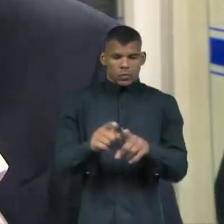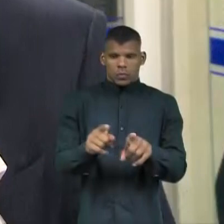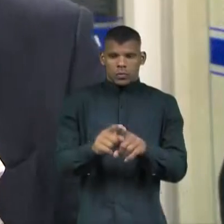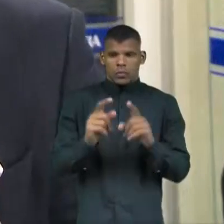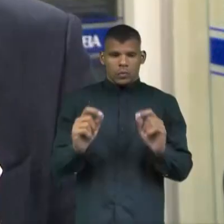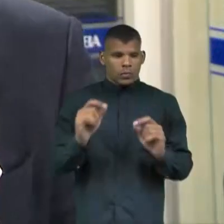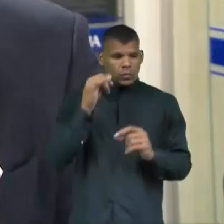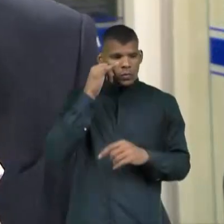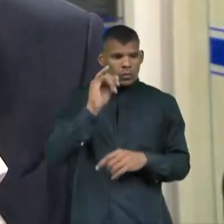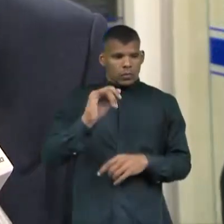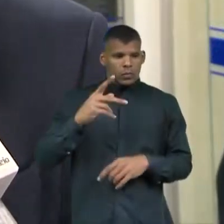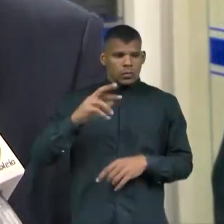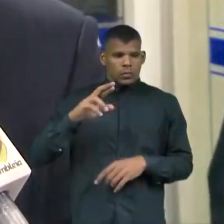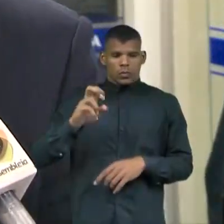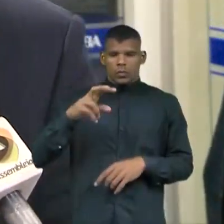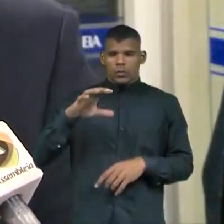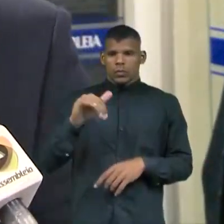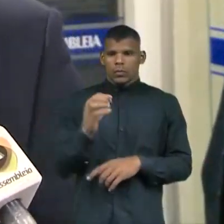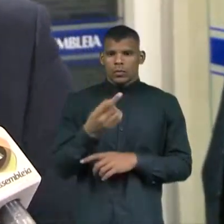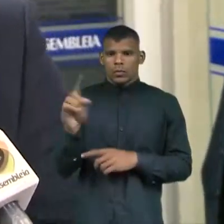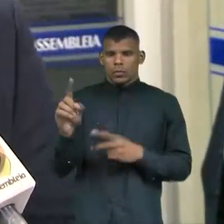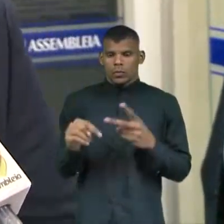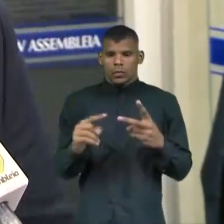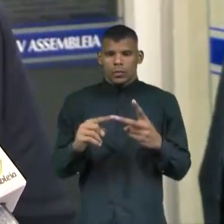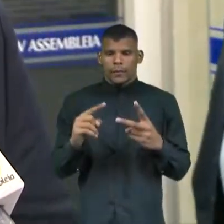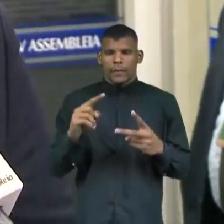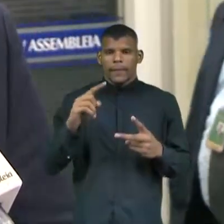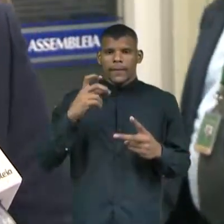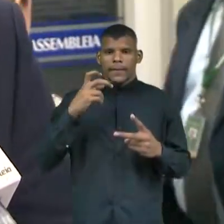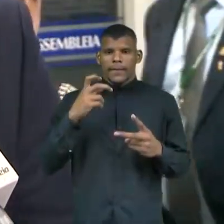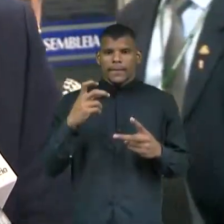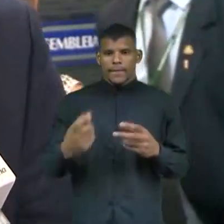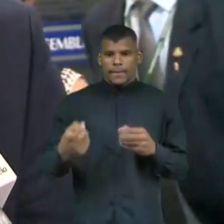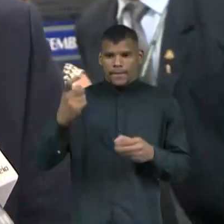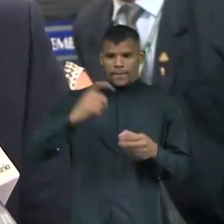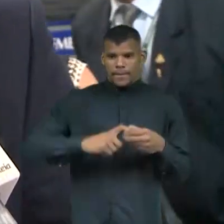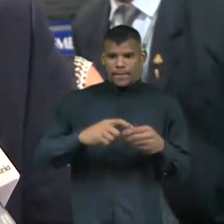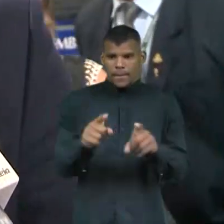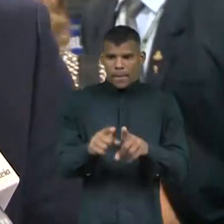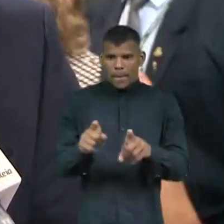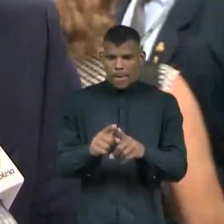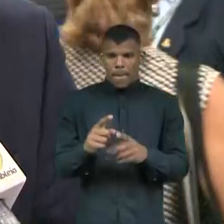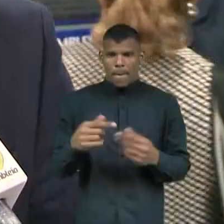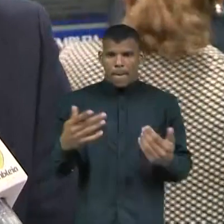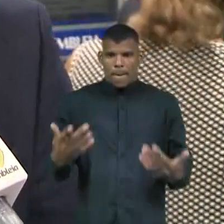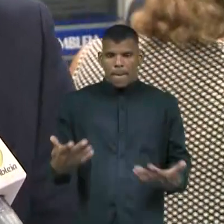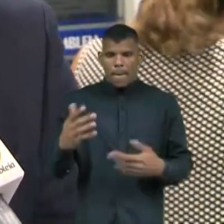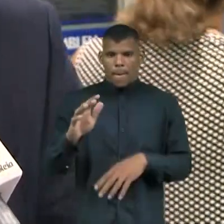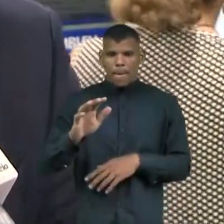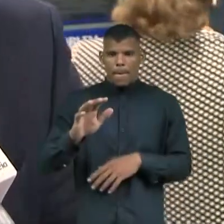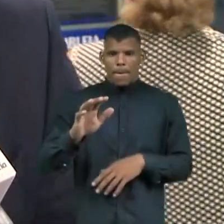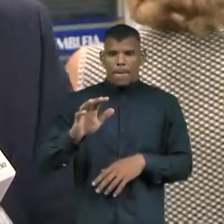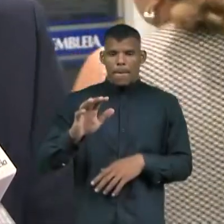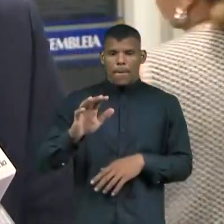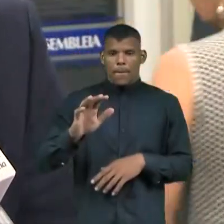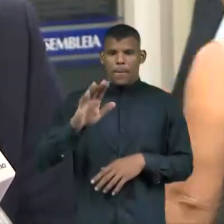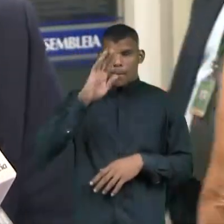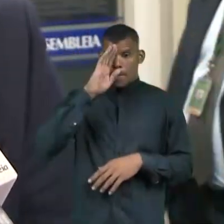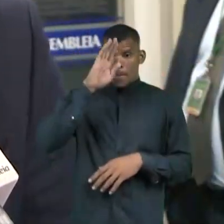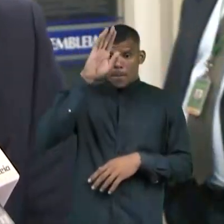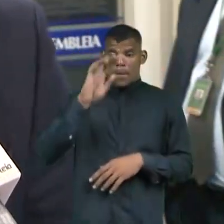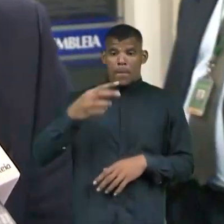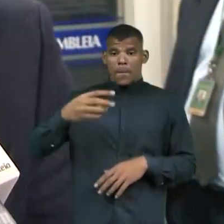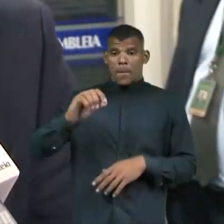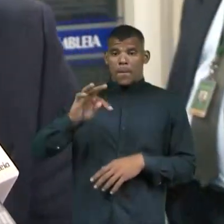prevenção, contempla a questão de recuperação, de reintegração, enfim, o principal mote da